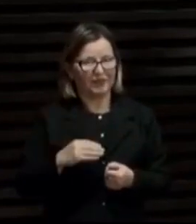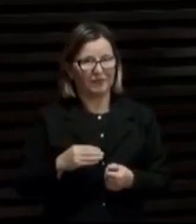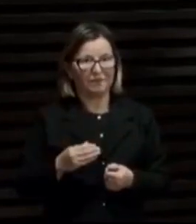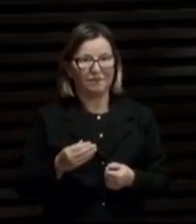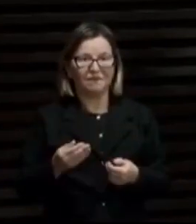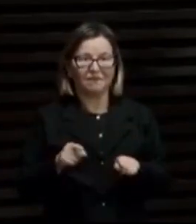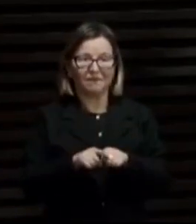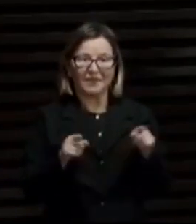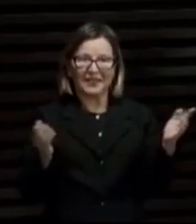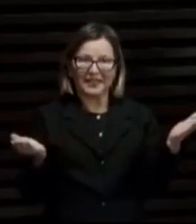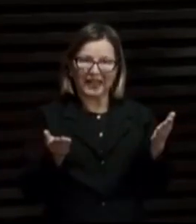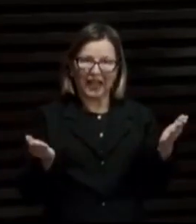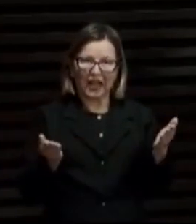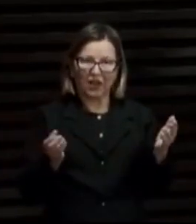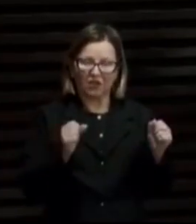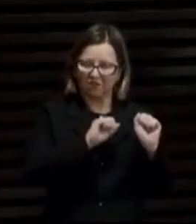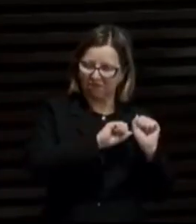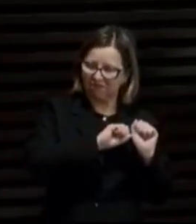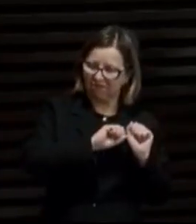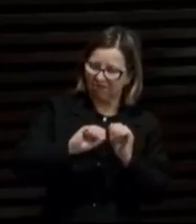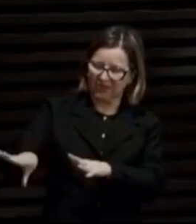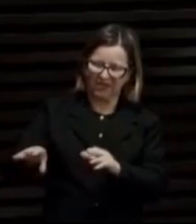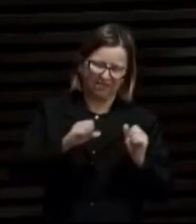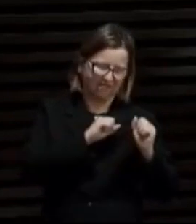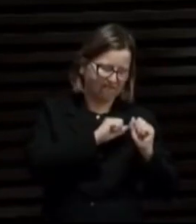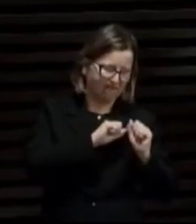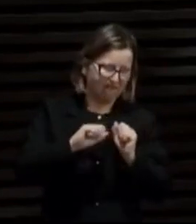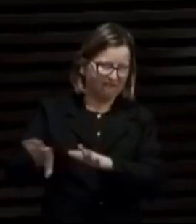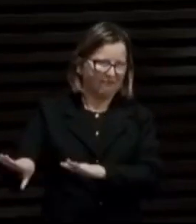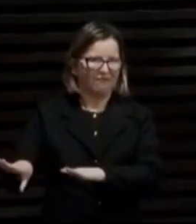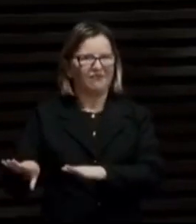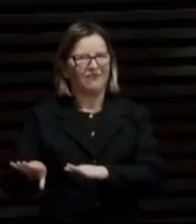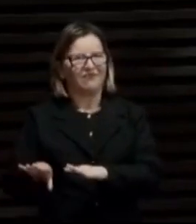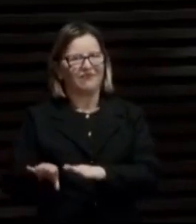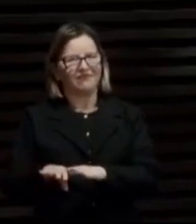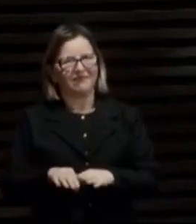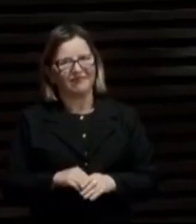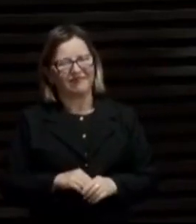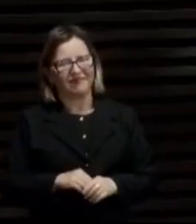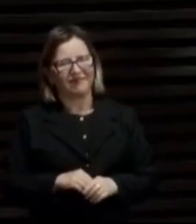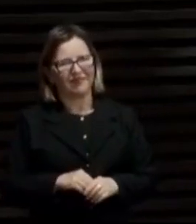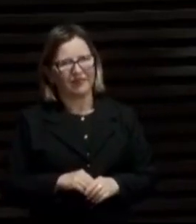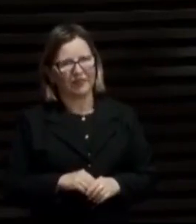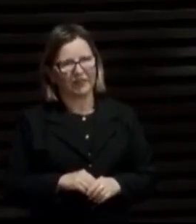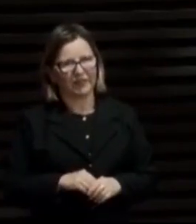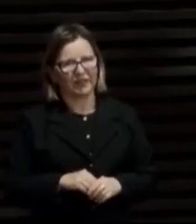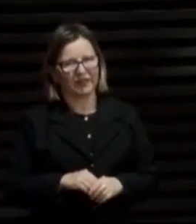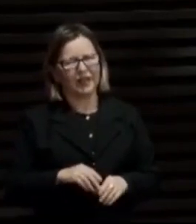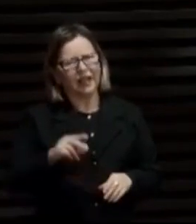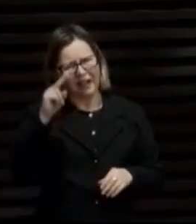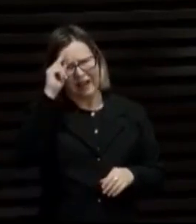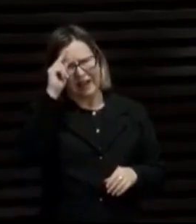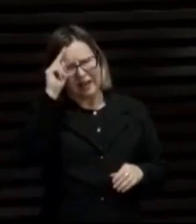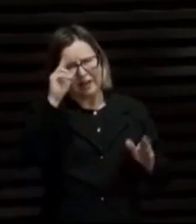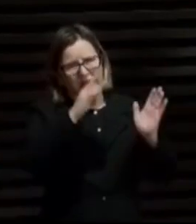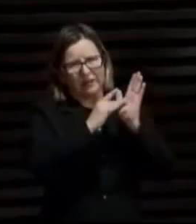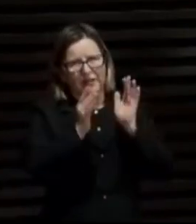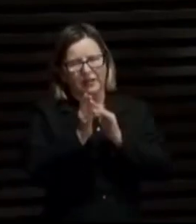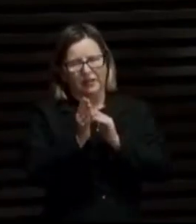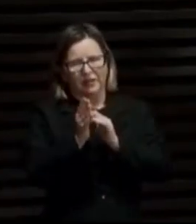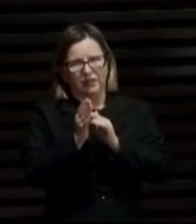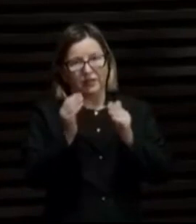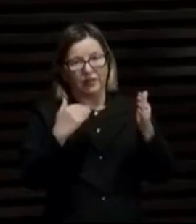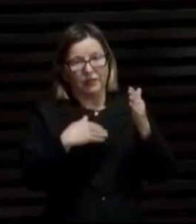despojai-vos, coloca de lado, tira do caminho, remove. Vocês lembram lá de Jesus, quando foi fazer o milagre